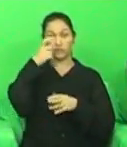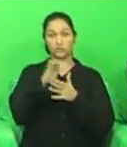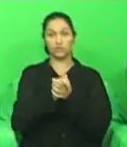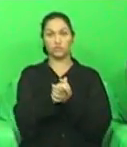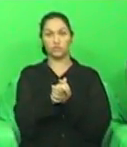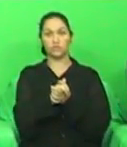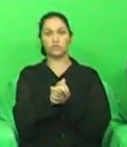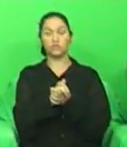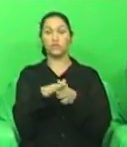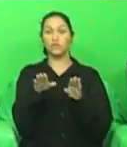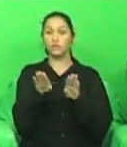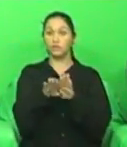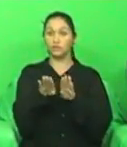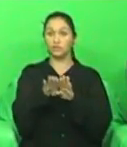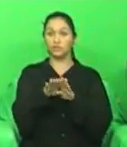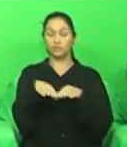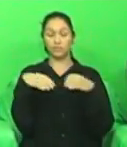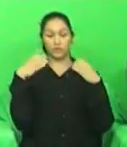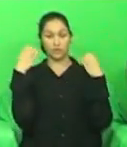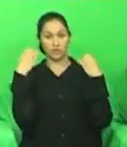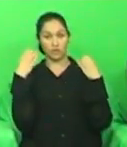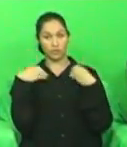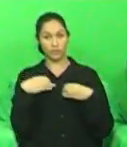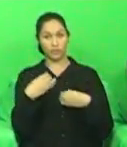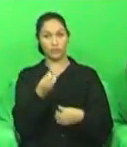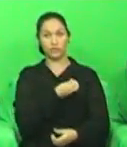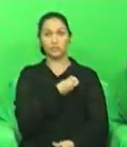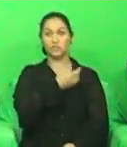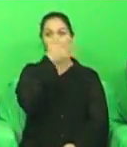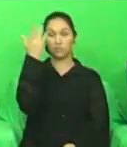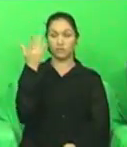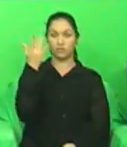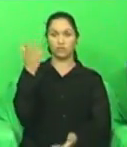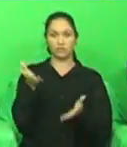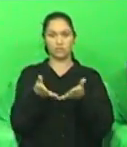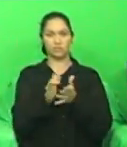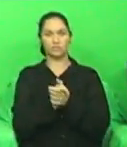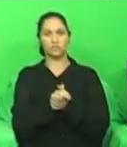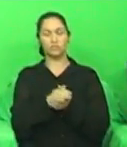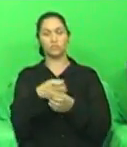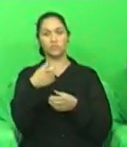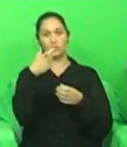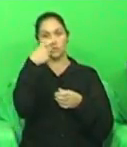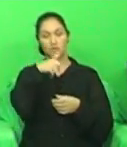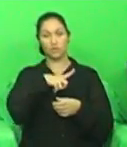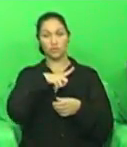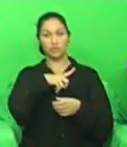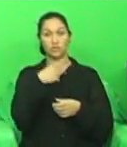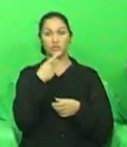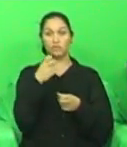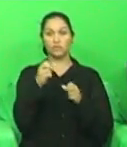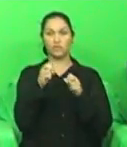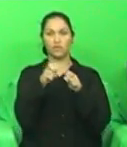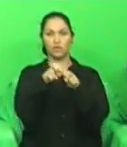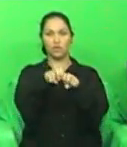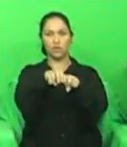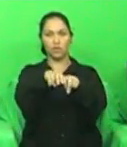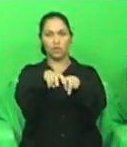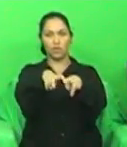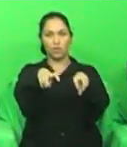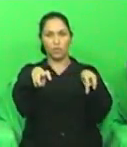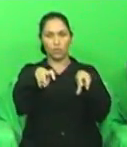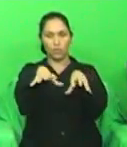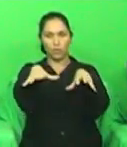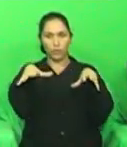horda sua presença é quem eu tenho que prestar contas da audiência pública que nós fizemos quarta feira passada é que alterou o nome do bairro